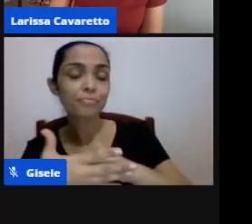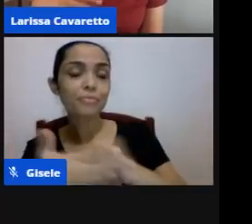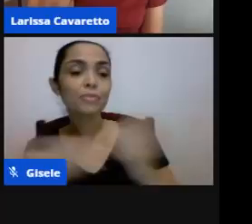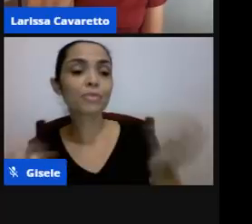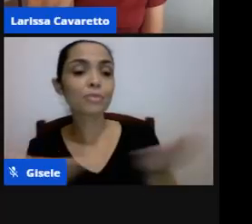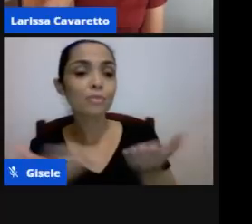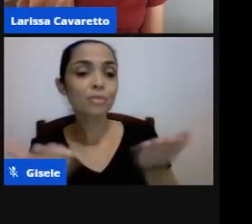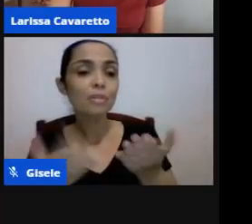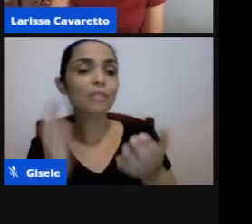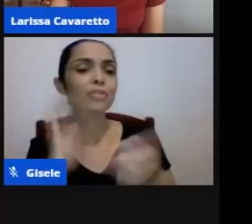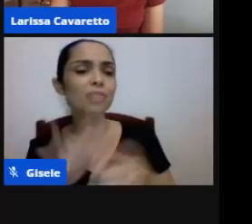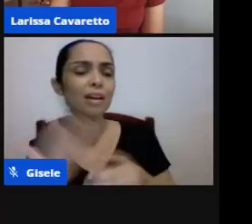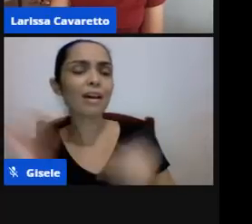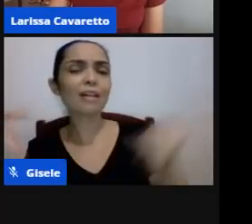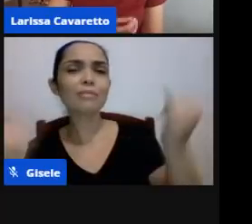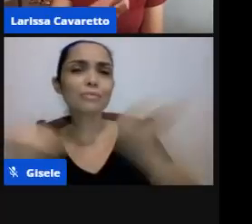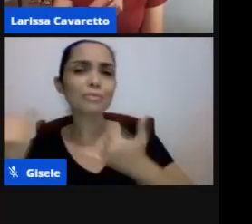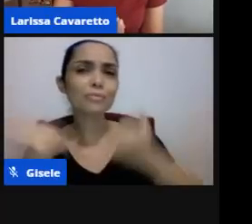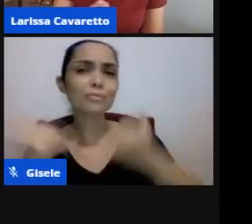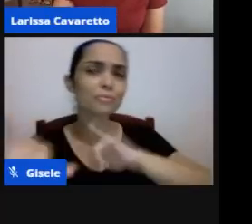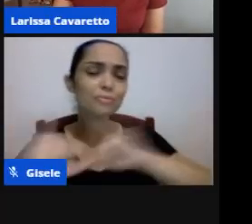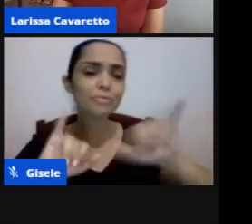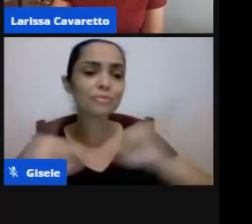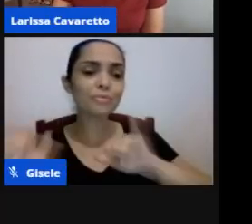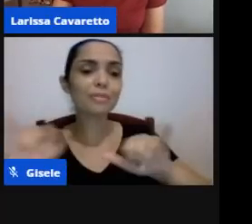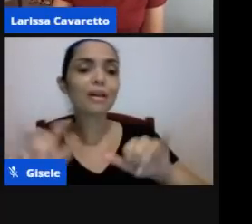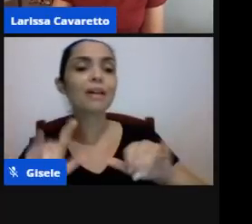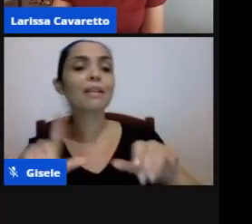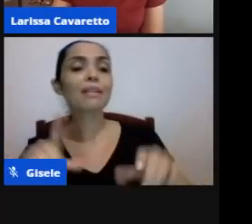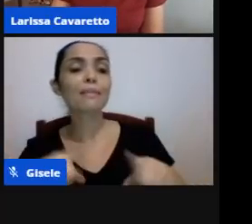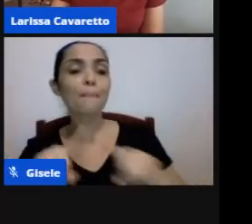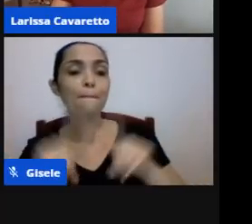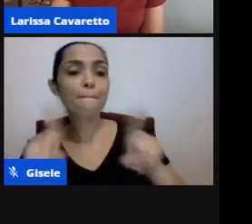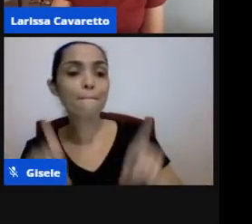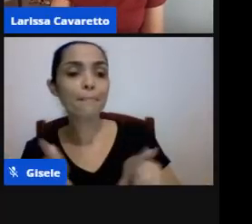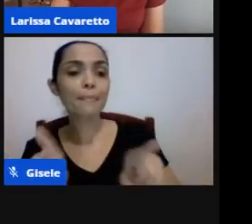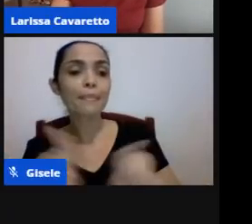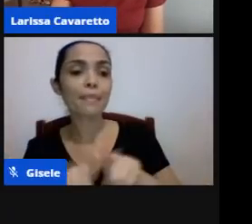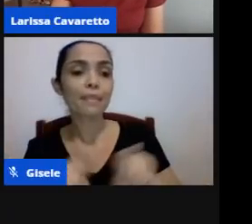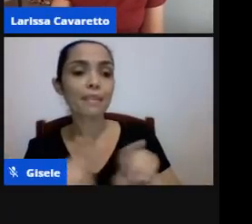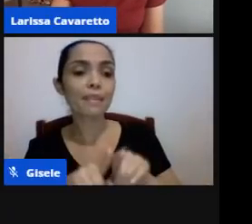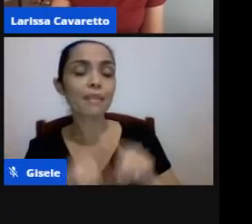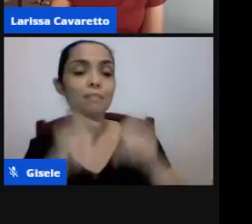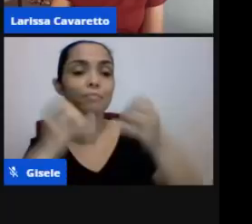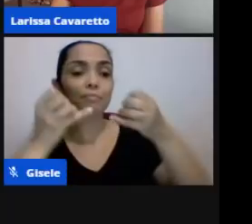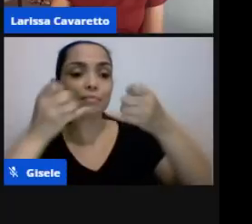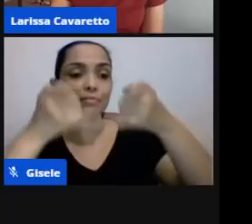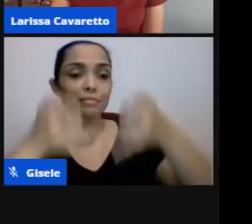gente já ouviu muito falar sobre isso, mas eu queria trazer para vocês de forma um pouco mais detalhada.